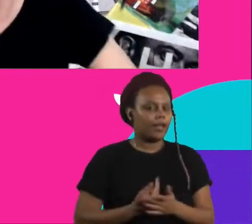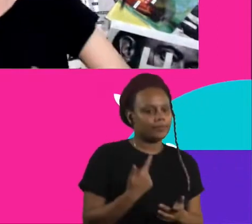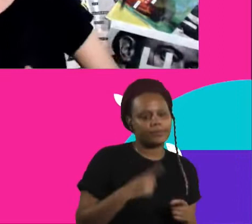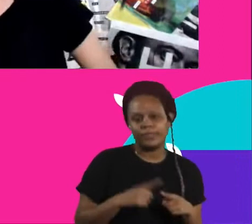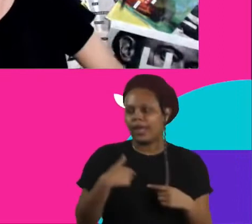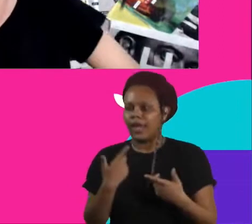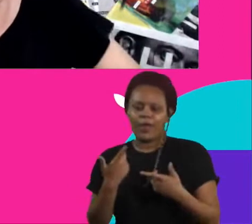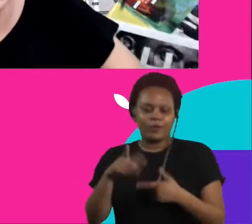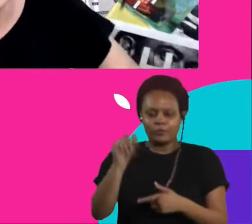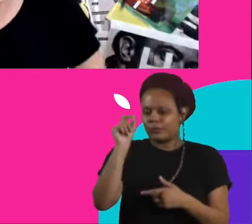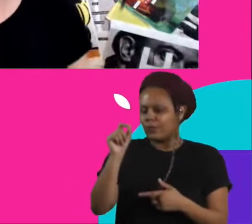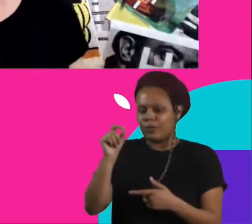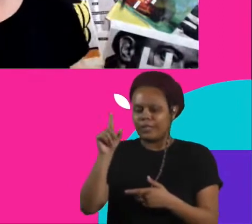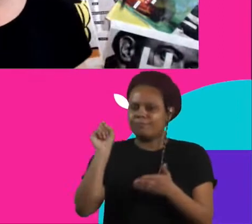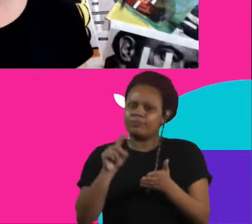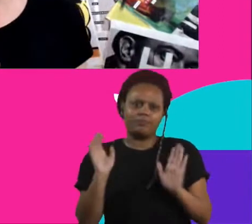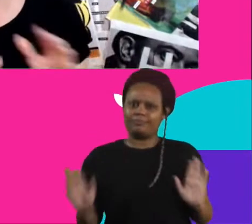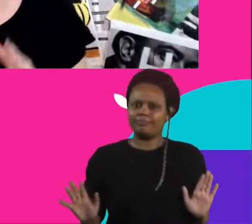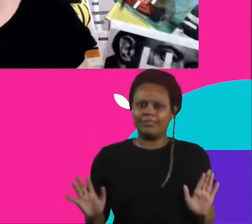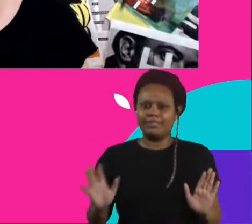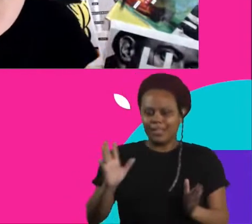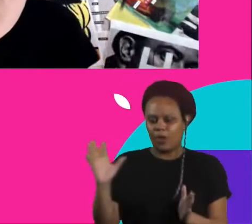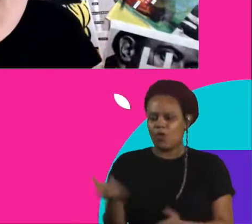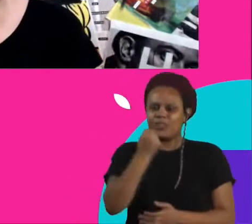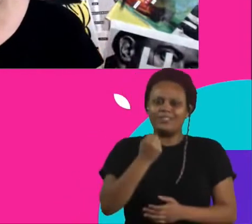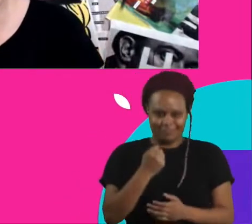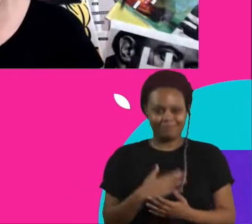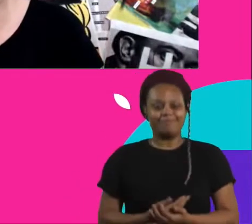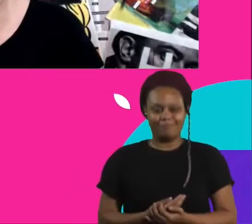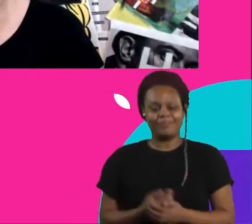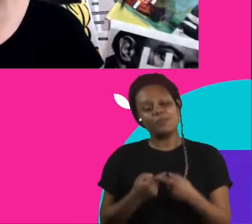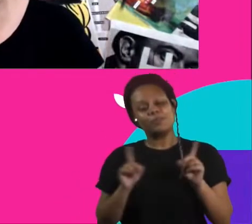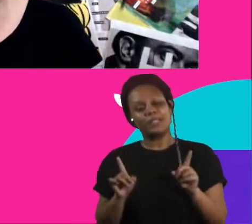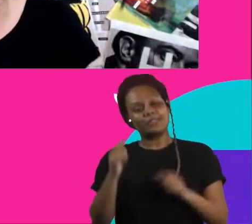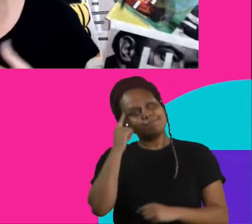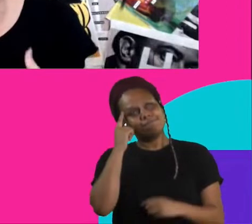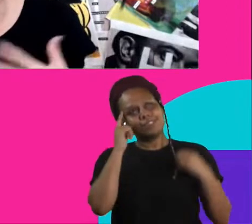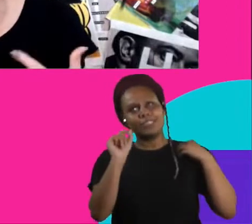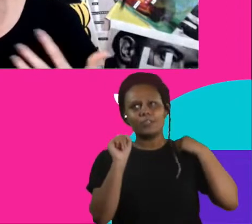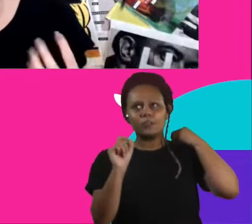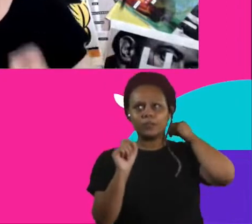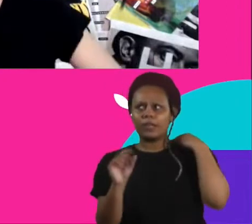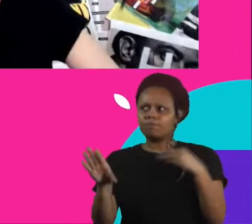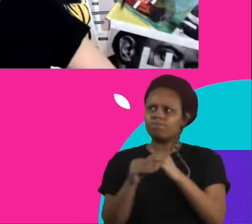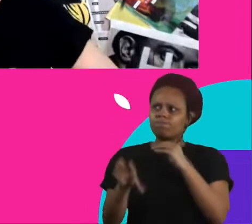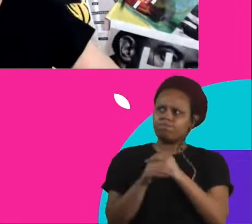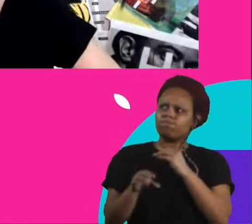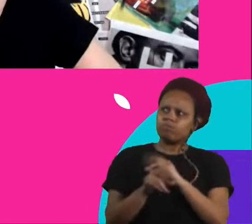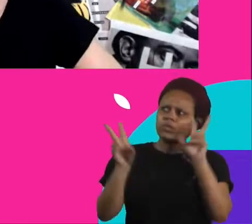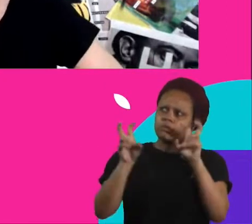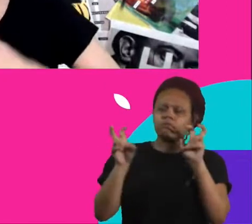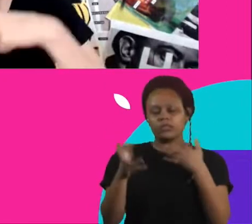clicar, decidi clicar, me salvei. Eu acho que tem um componente aqui, né, de viver na era dos dados e, né, entrando nesse assunto